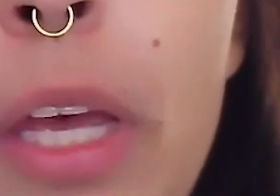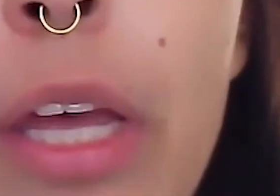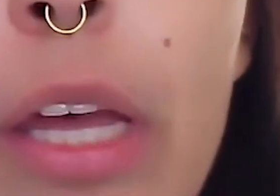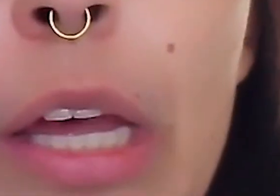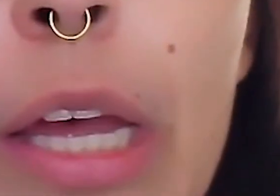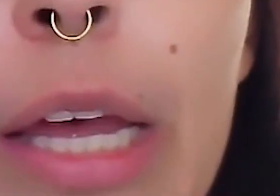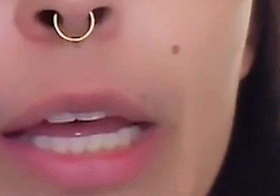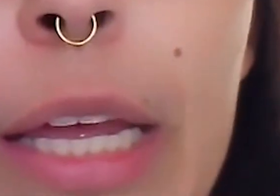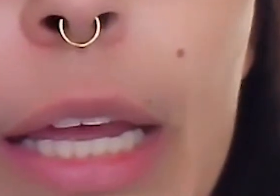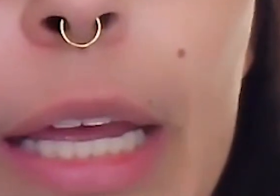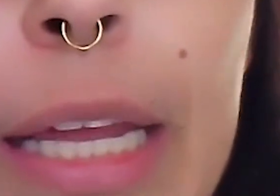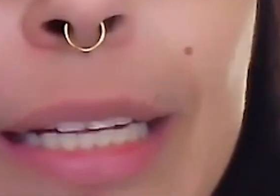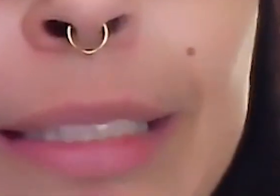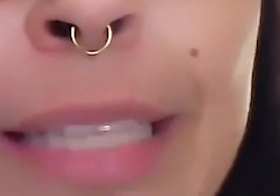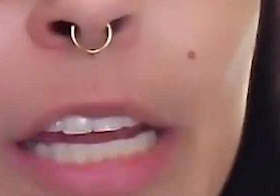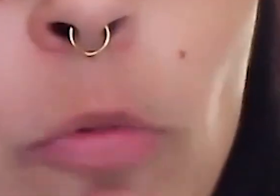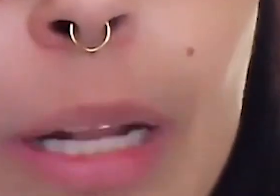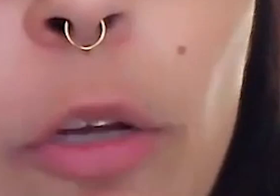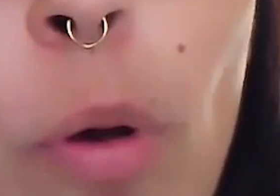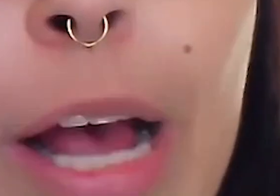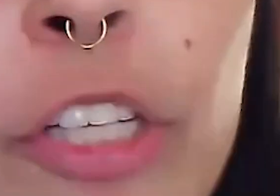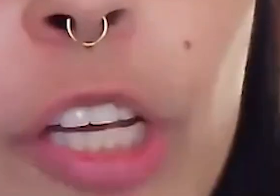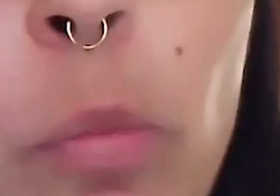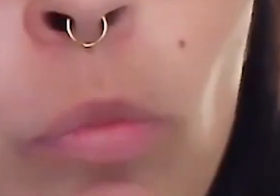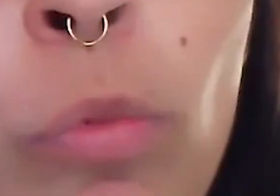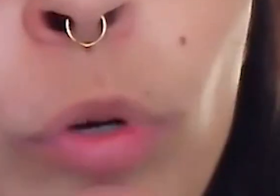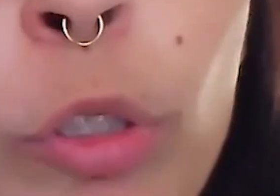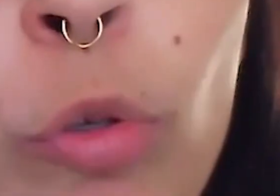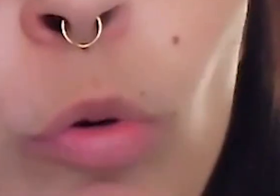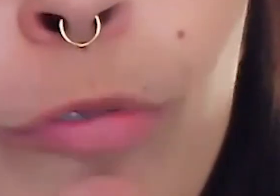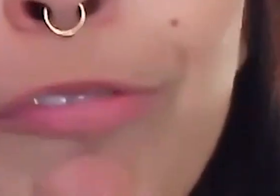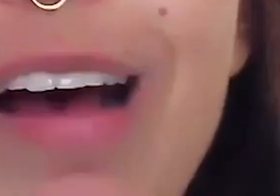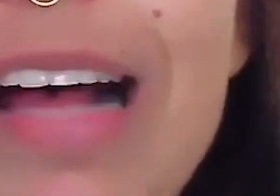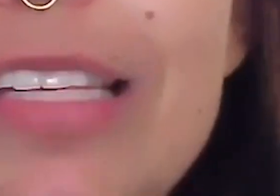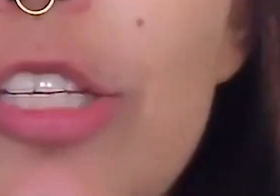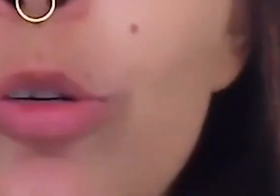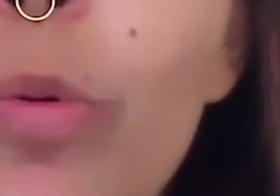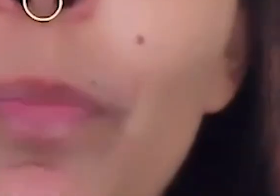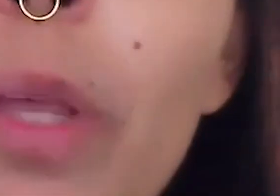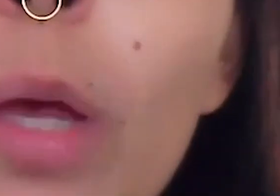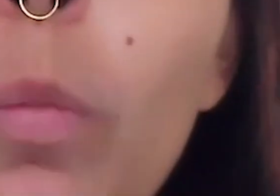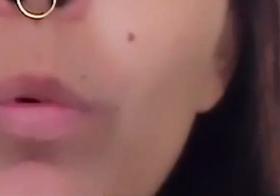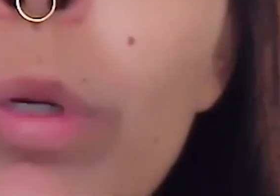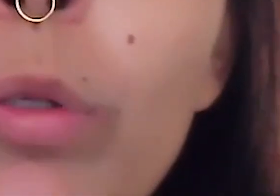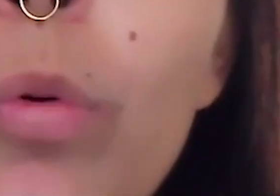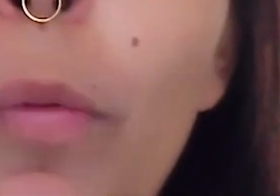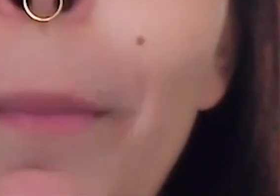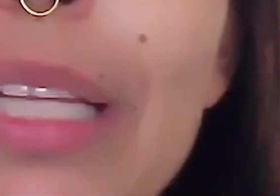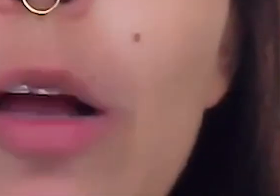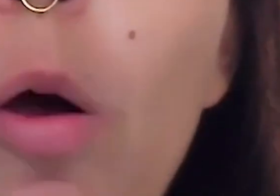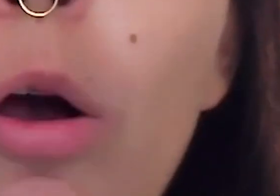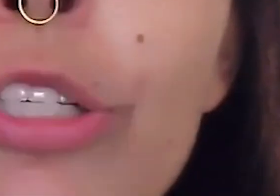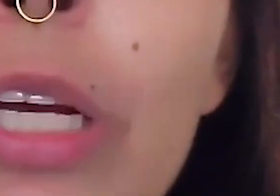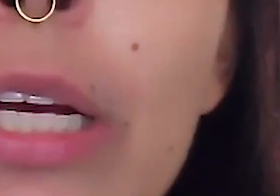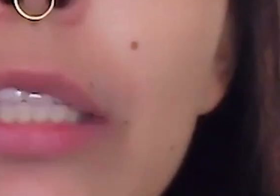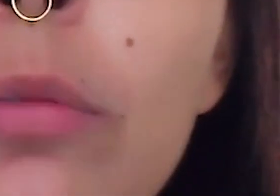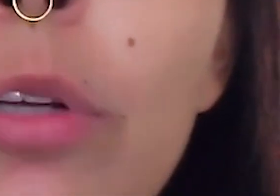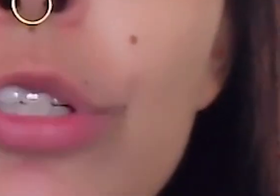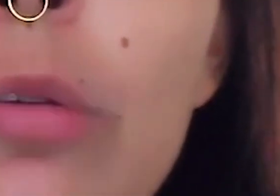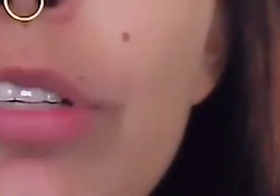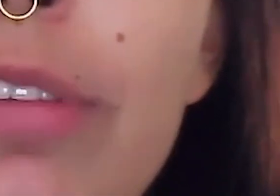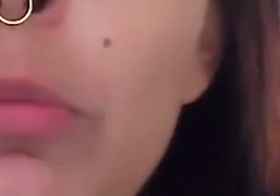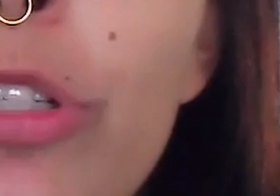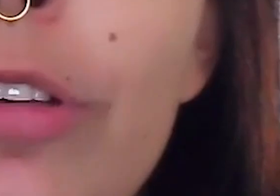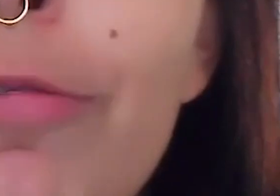chama eh ele tem uma linguagem muito fácil muito pedagógica